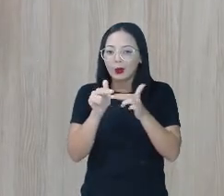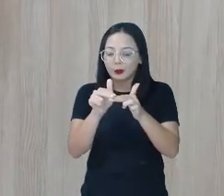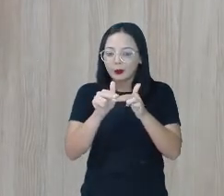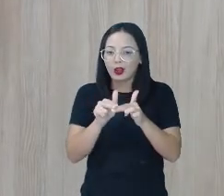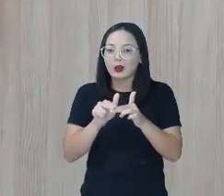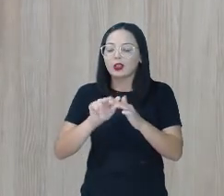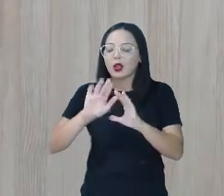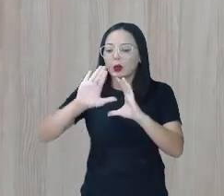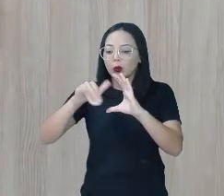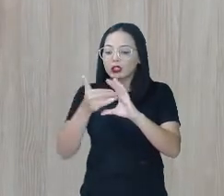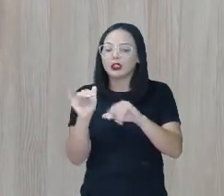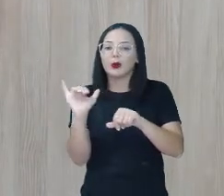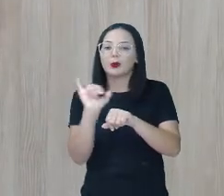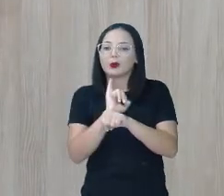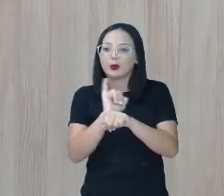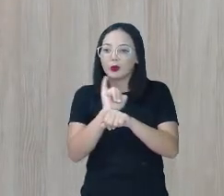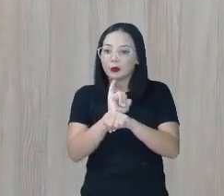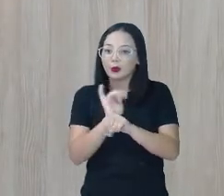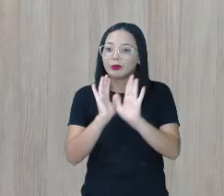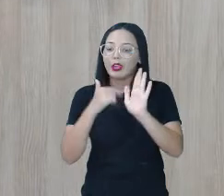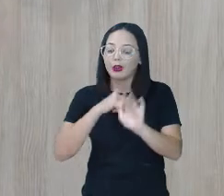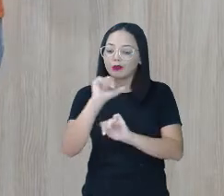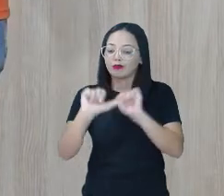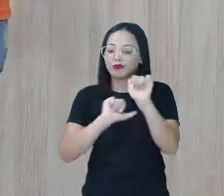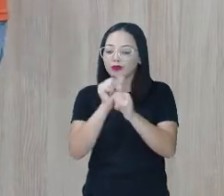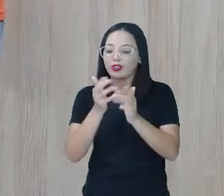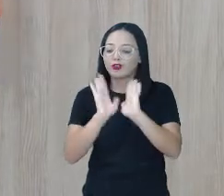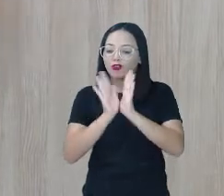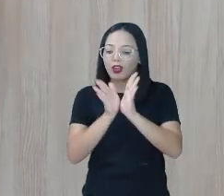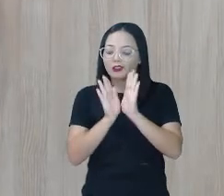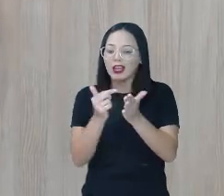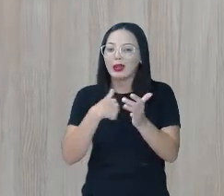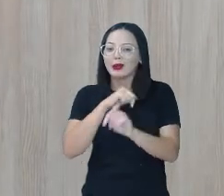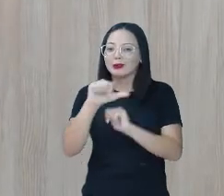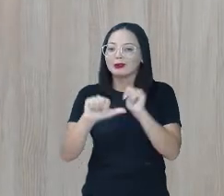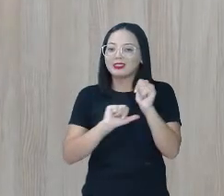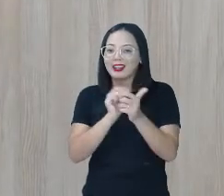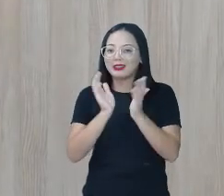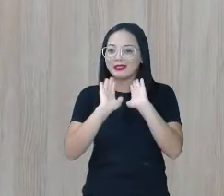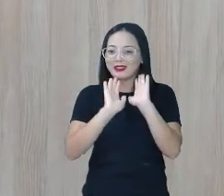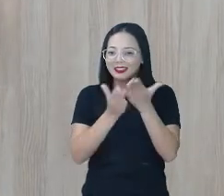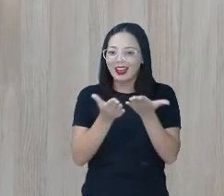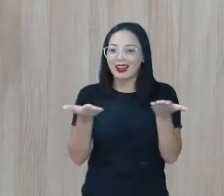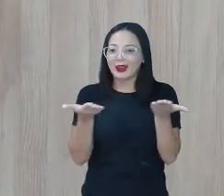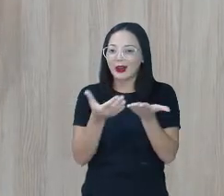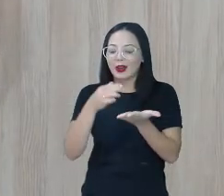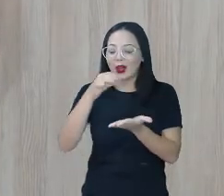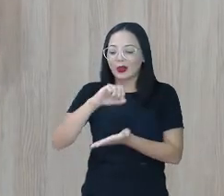nosso canal no YouTube. Atualizei, Briane, Muito atualizei